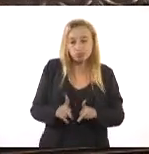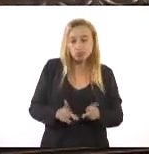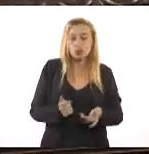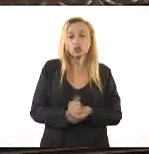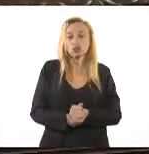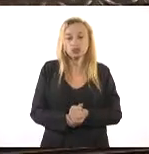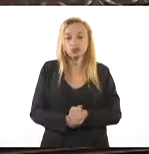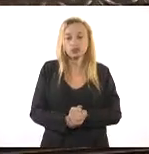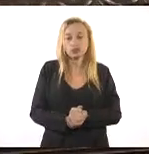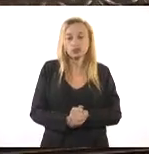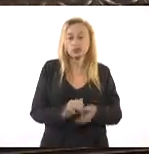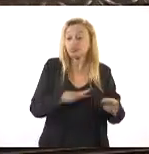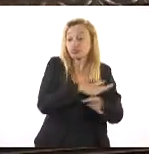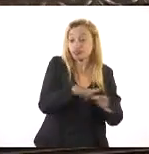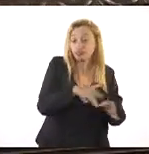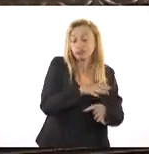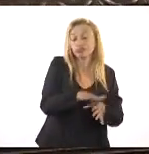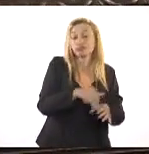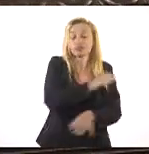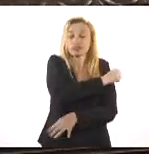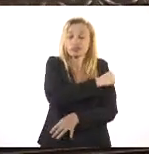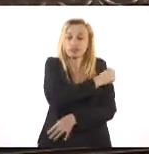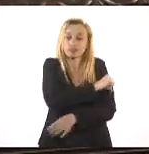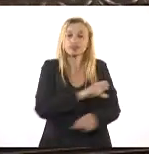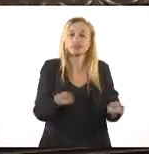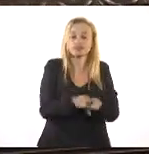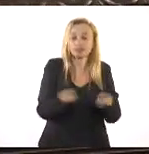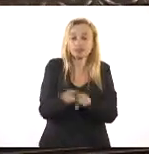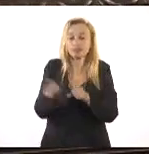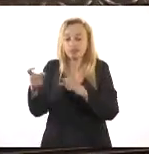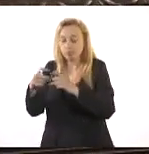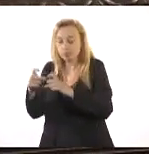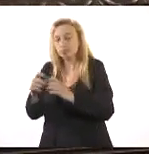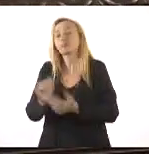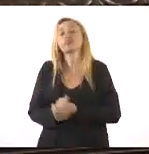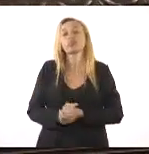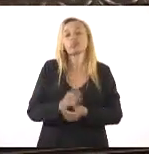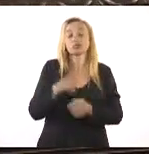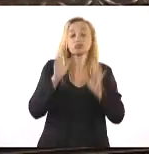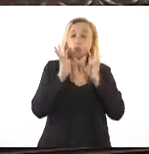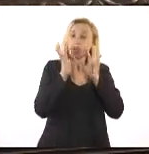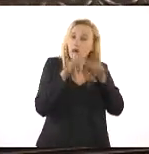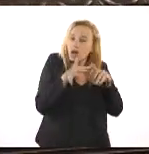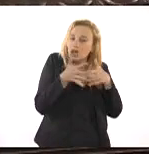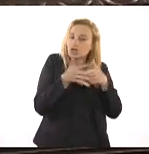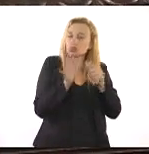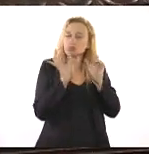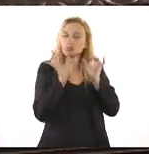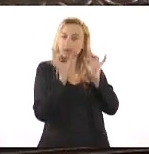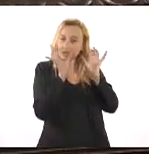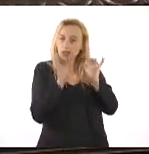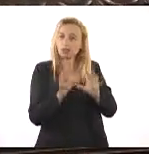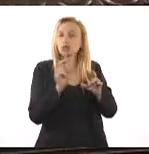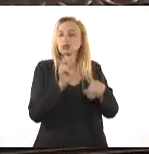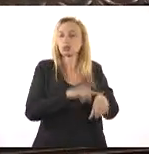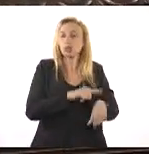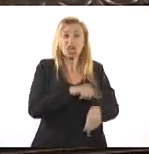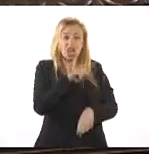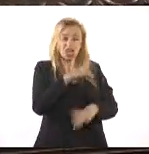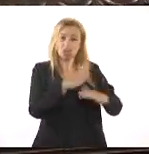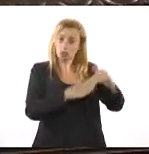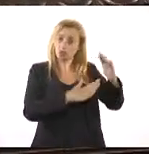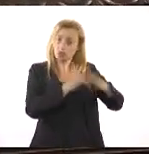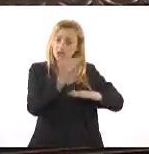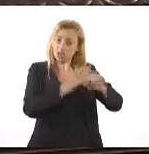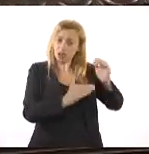enfermagem, que precisa de um olhar especial neste momento. São esses profissionais